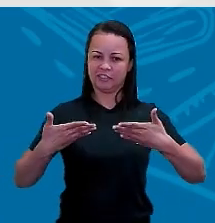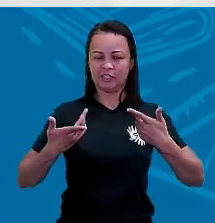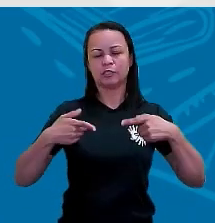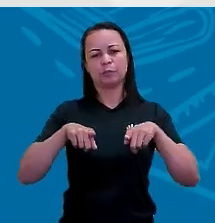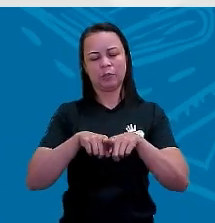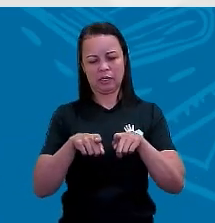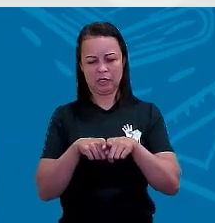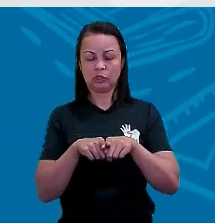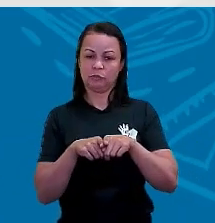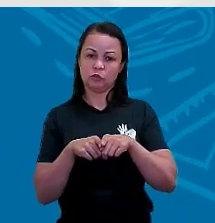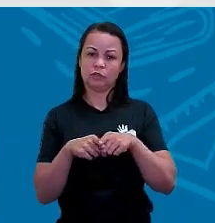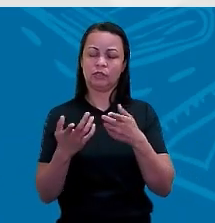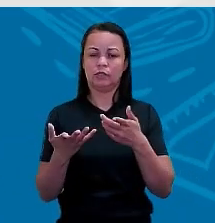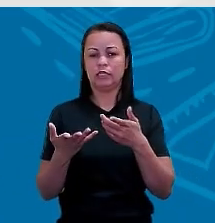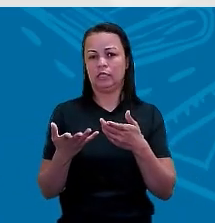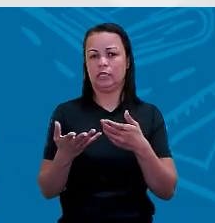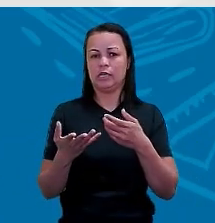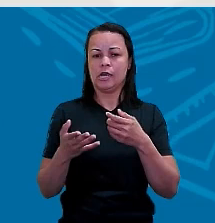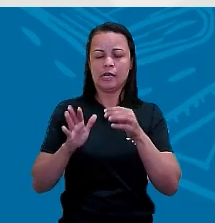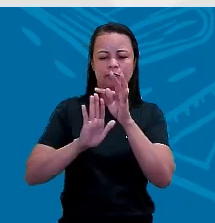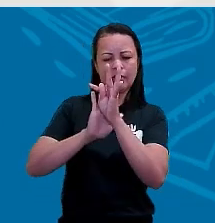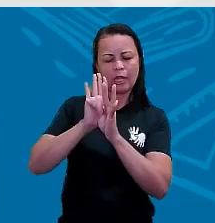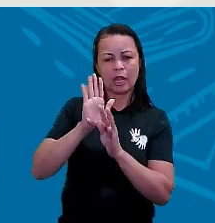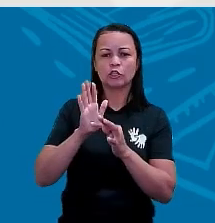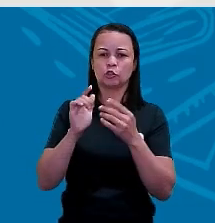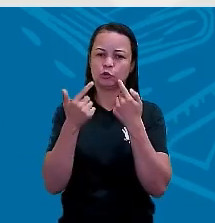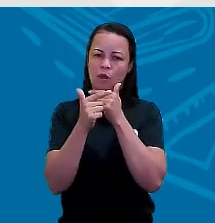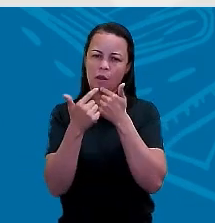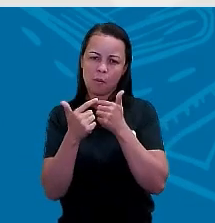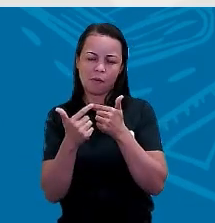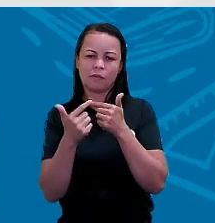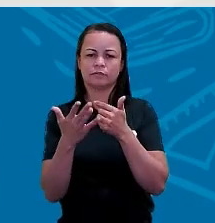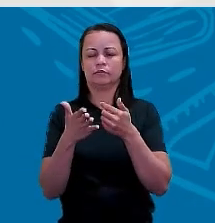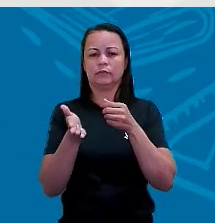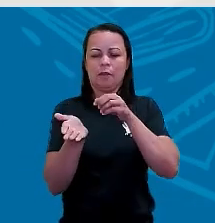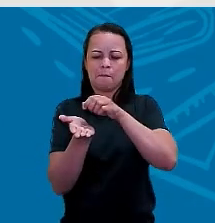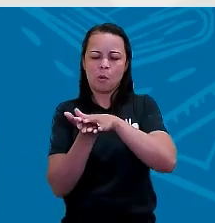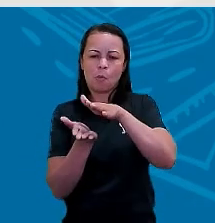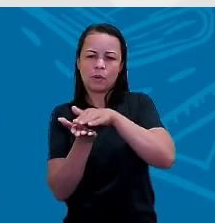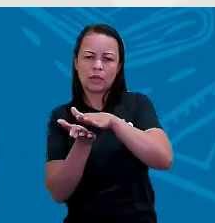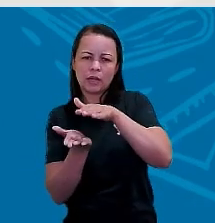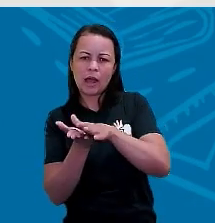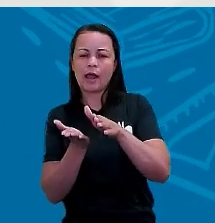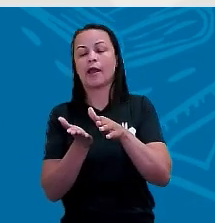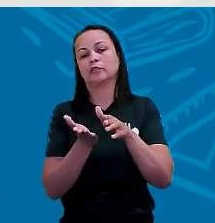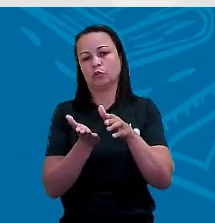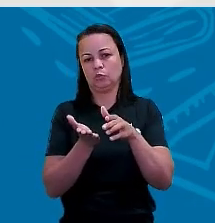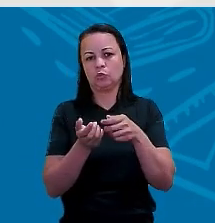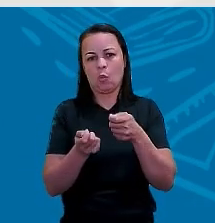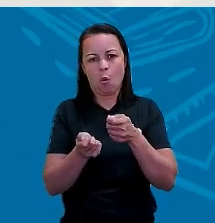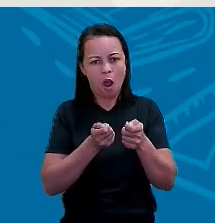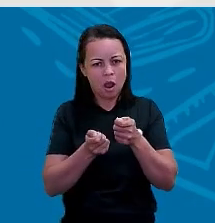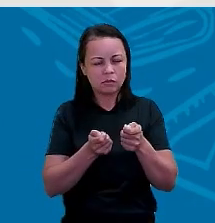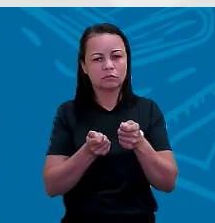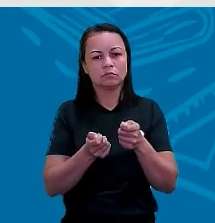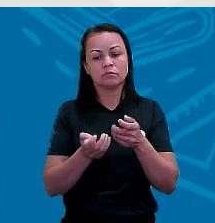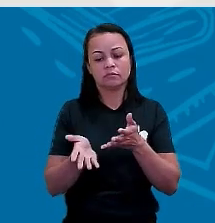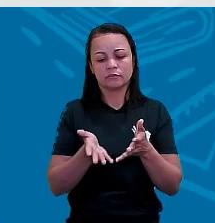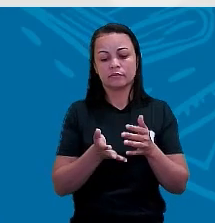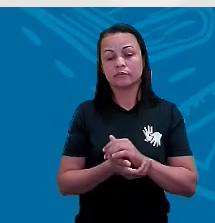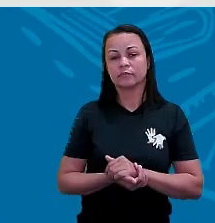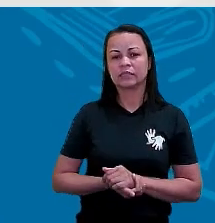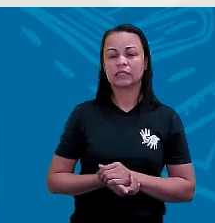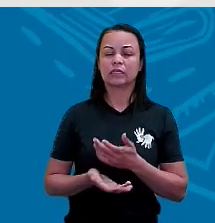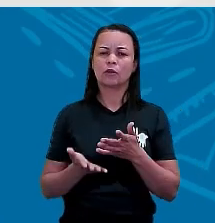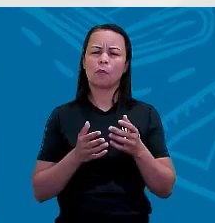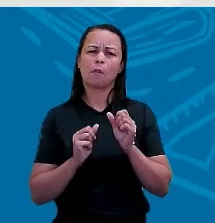texto humorístico, né, que vem do humor, é publicado com regularidade. Pode-se dizer que são como